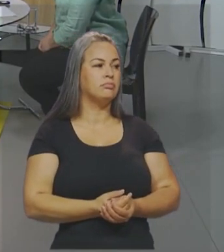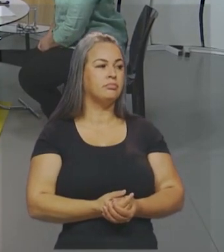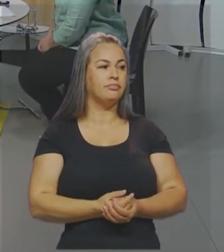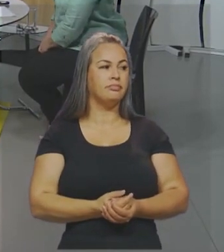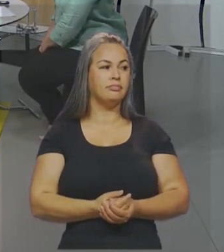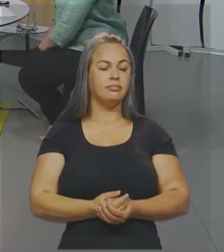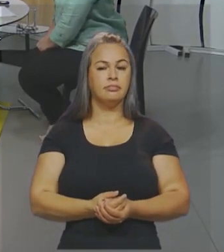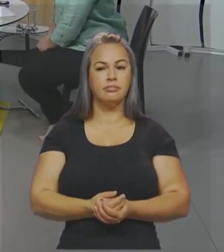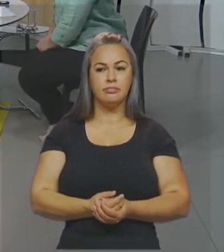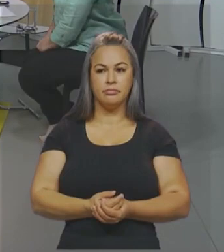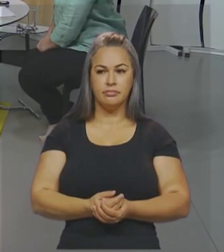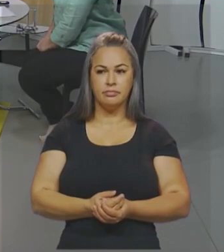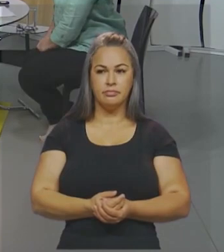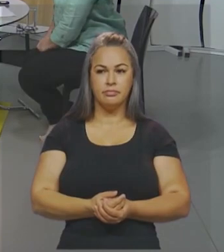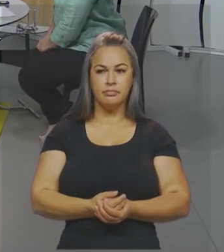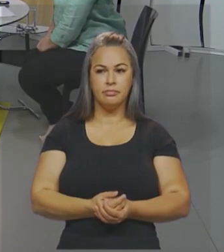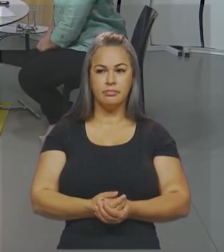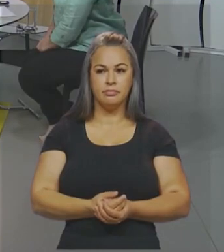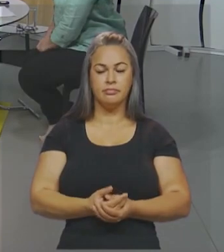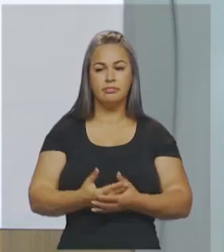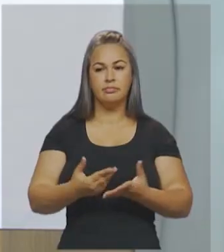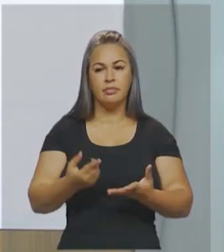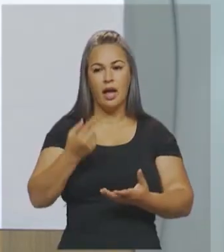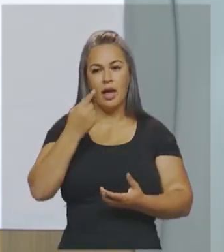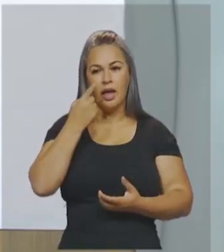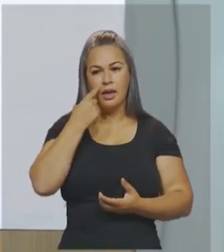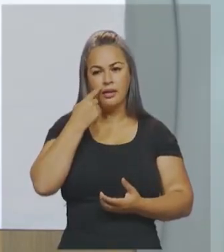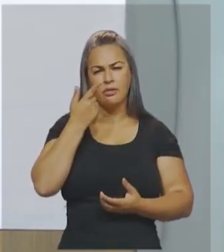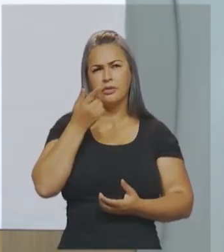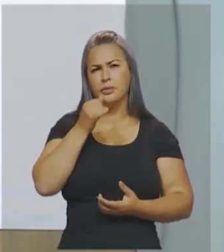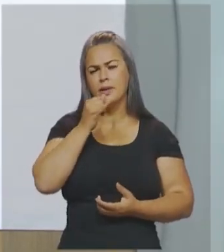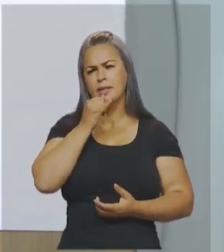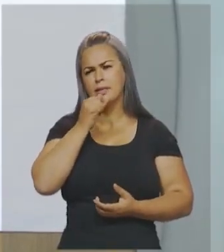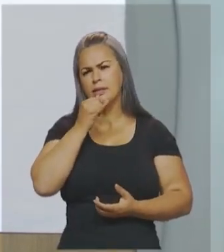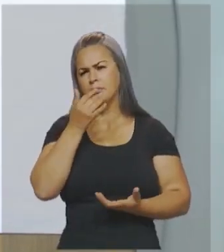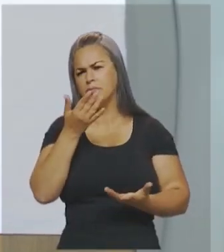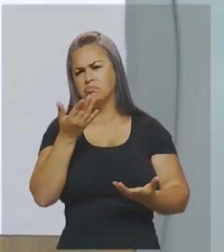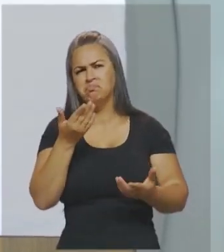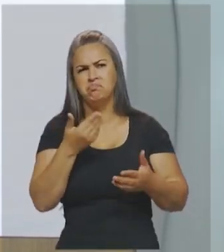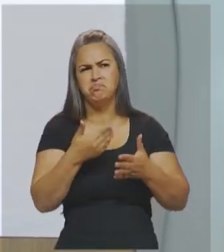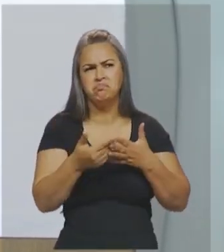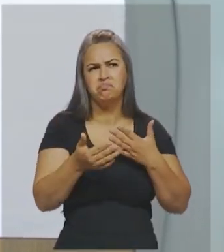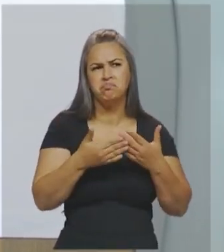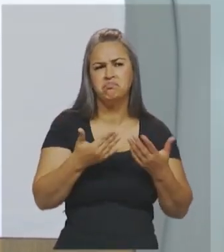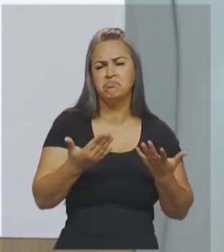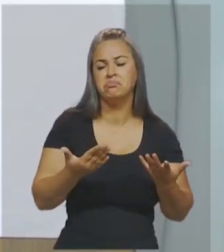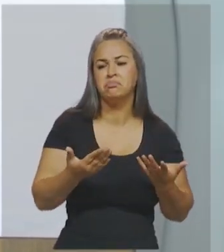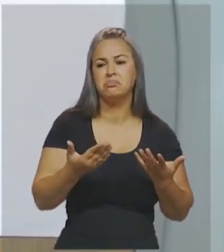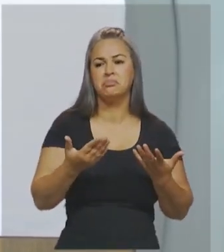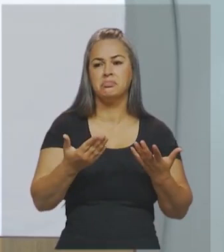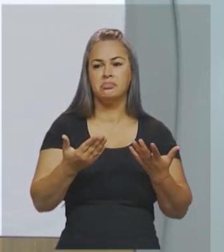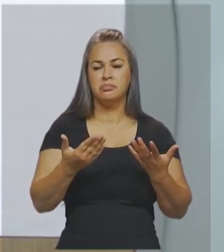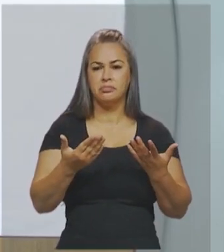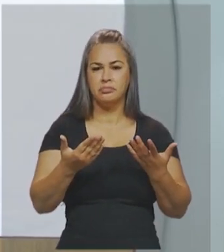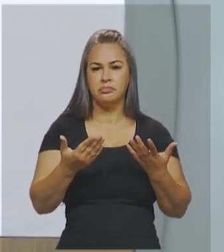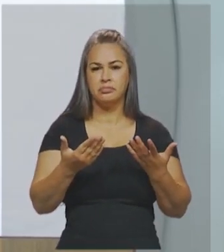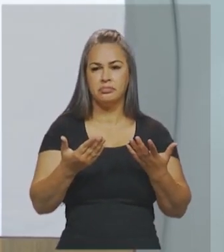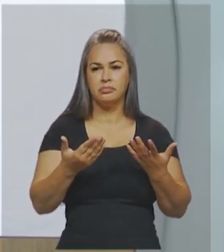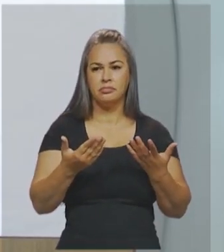Então, vou criar aqui uns valores de uma situação para a gente poder verificar. Por exemplo,